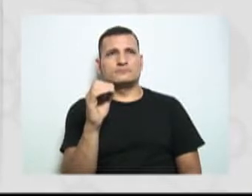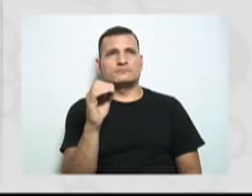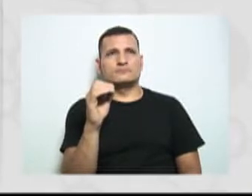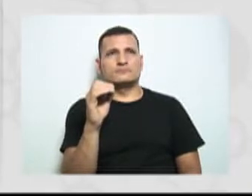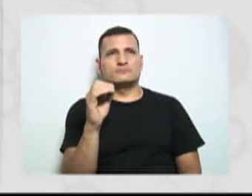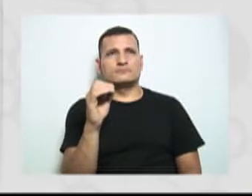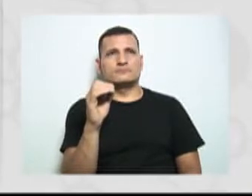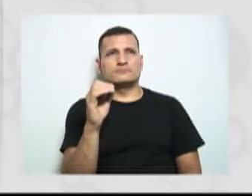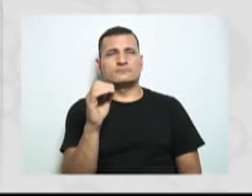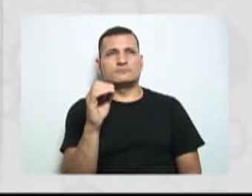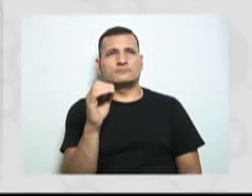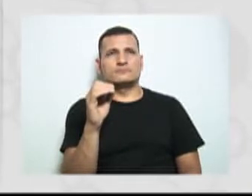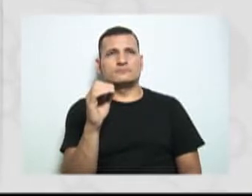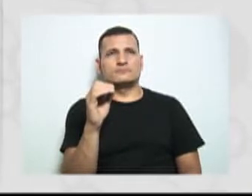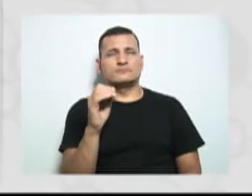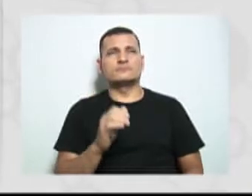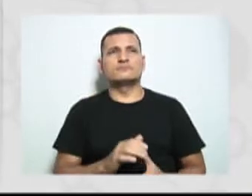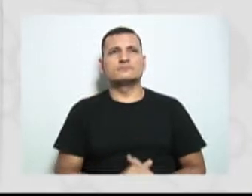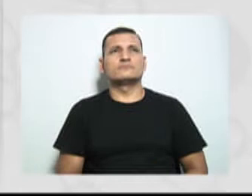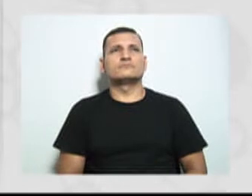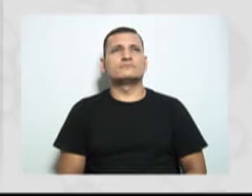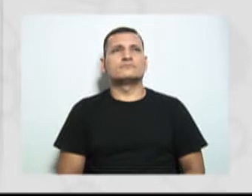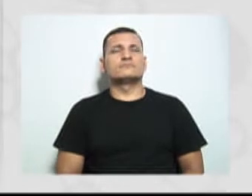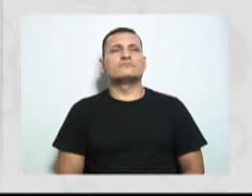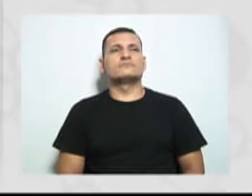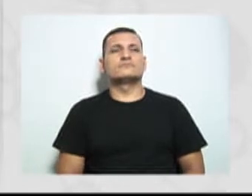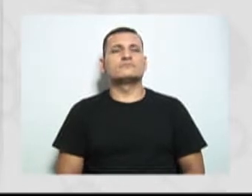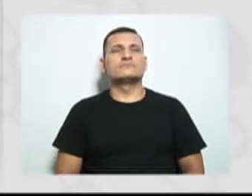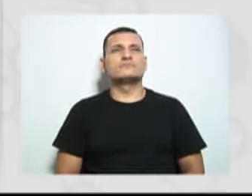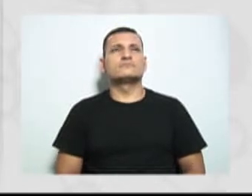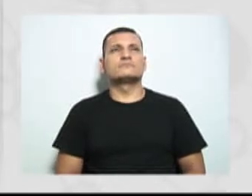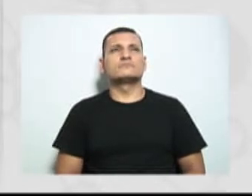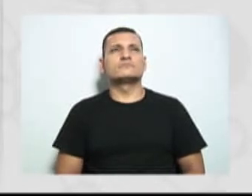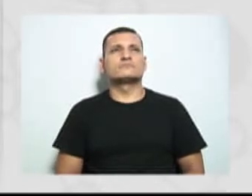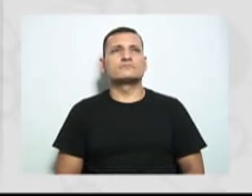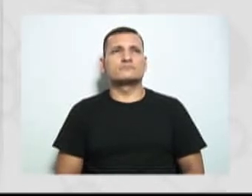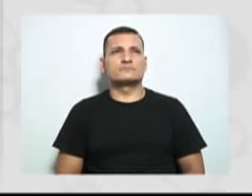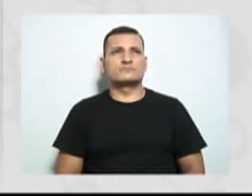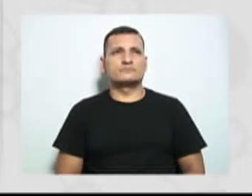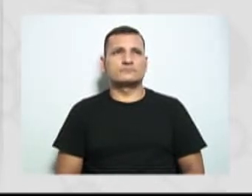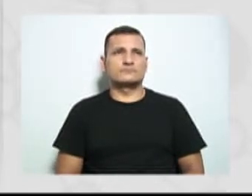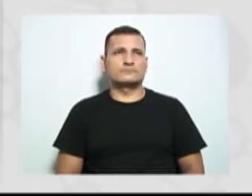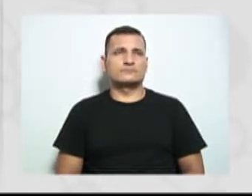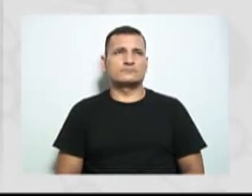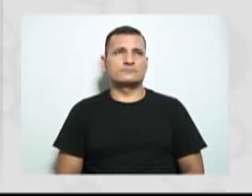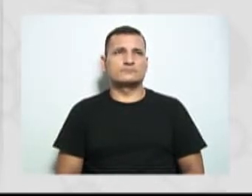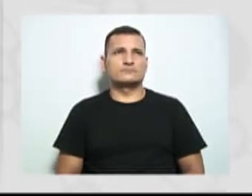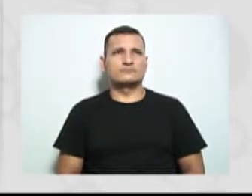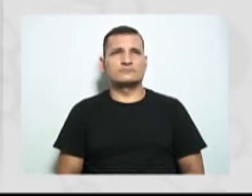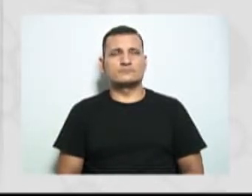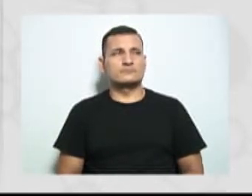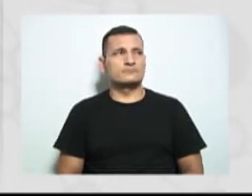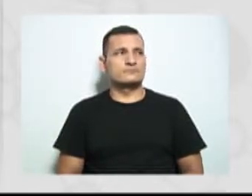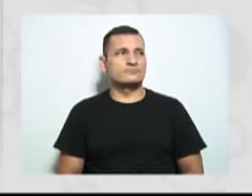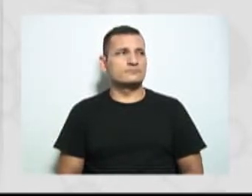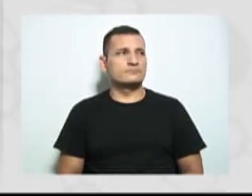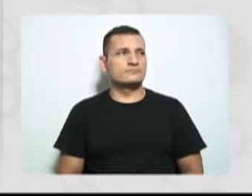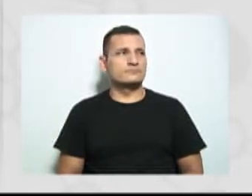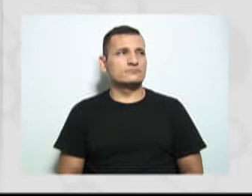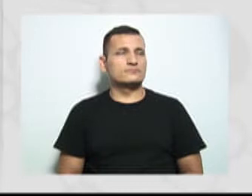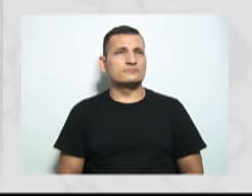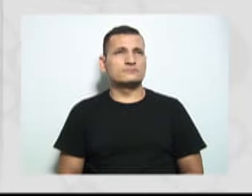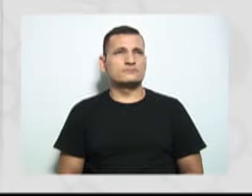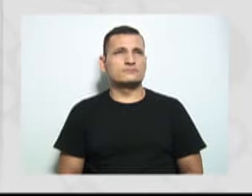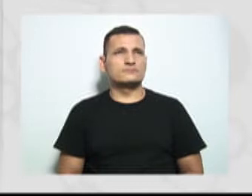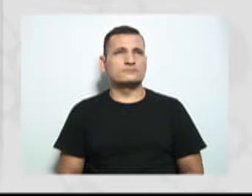Nós temos aqui, pouquinho, alunos. 20 menos 11,70.